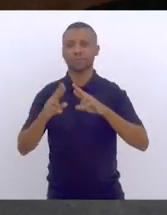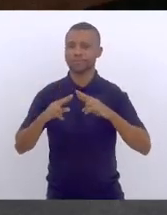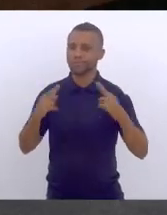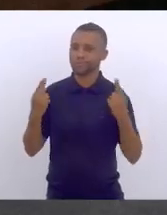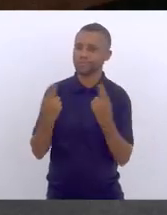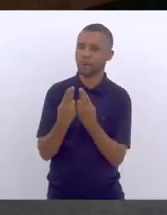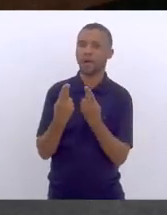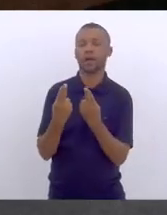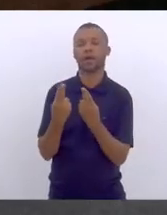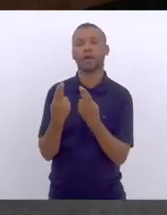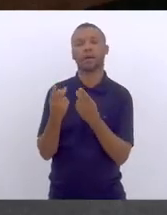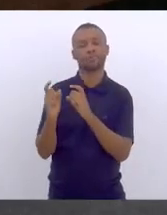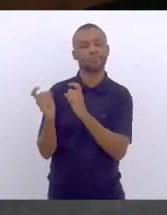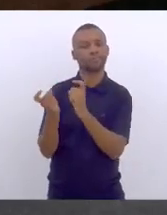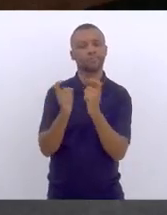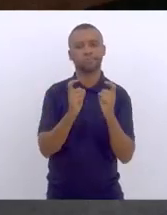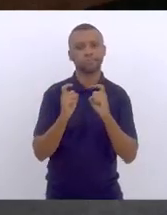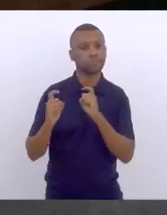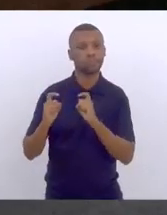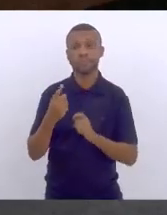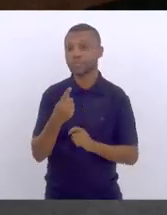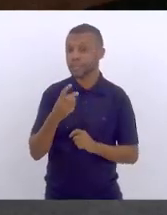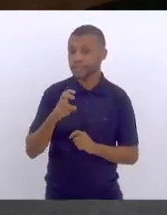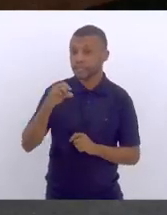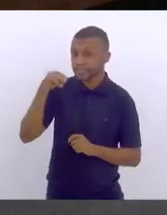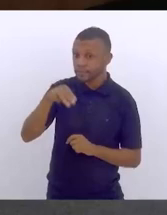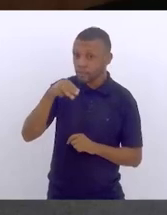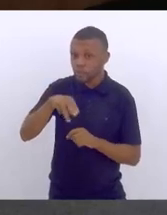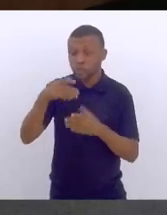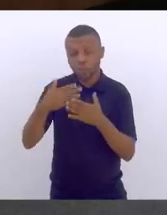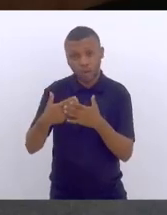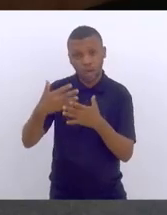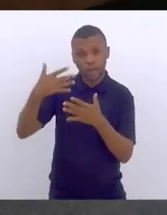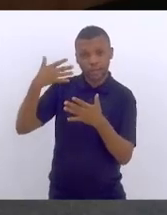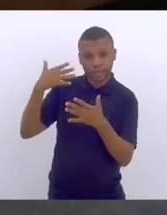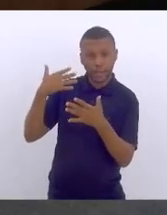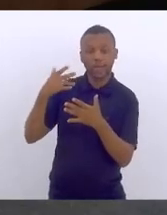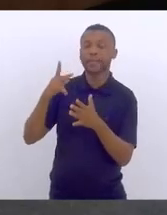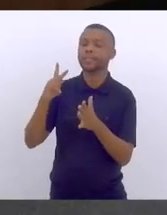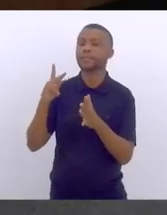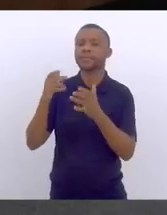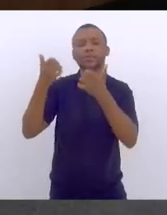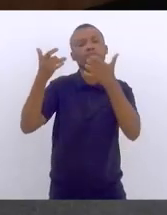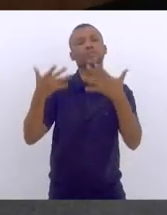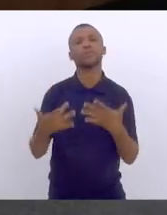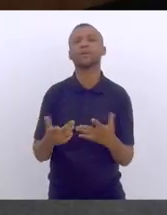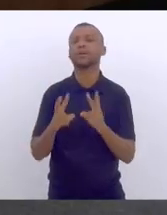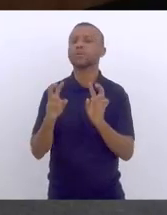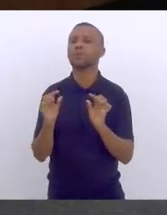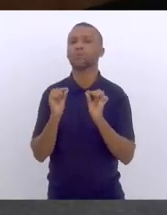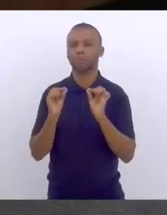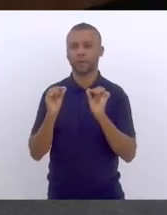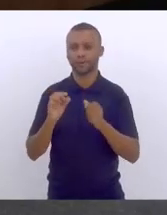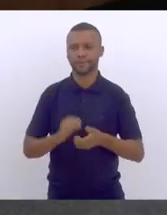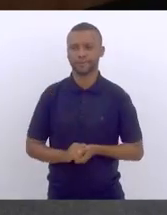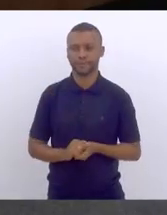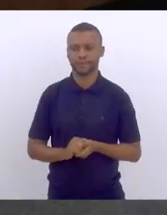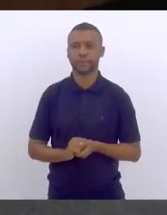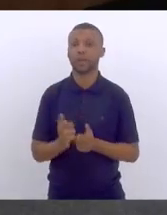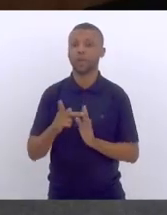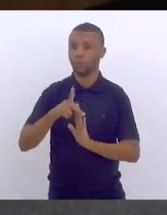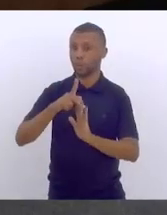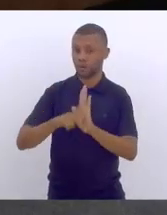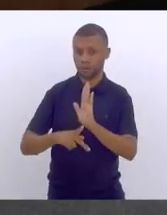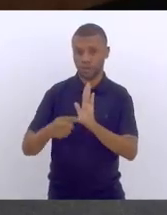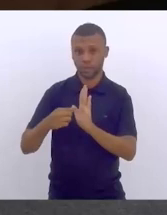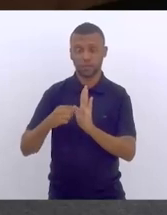a reunião de 15 minutos atrás, é o seguinte: o projeto